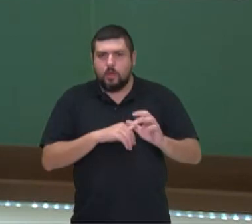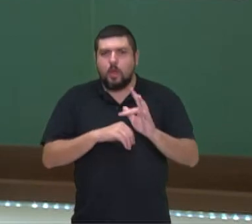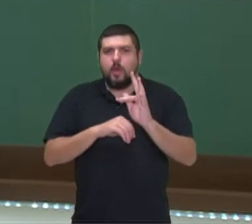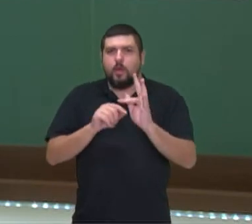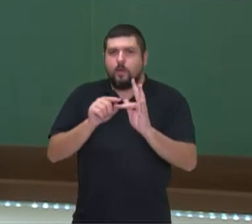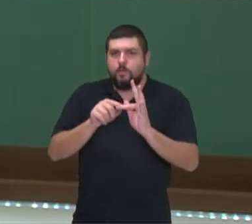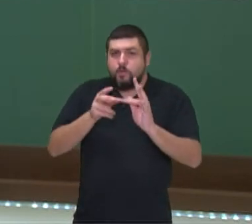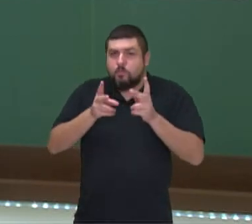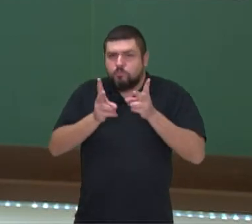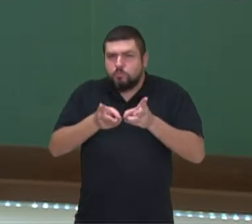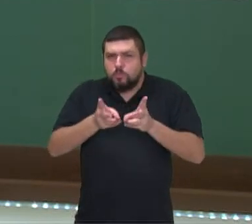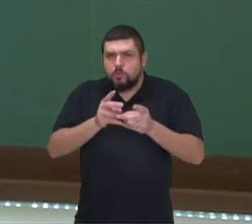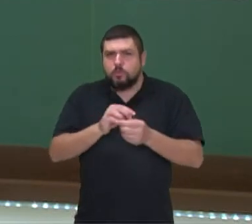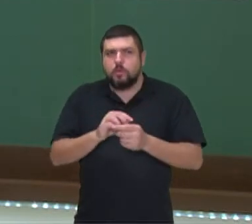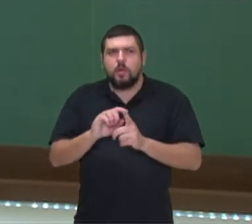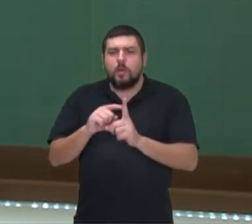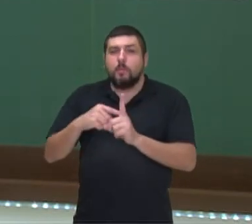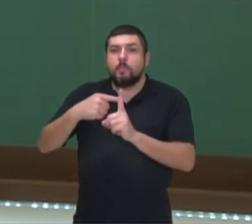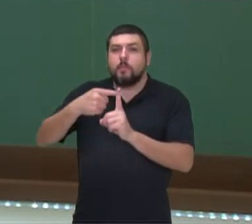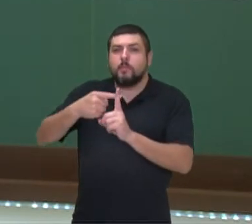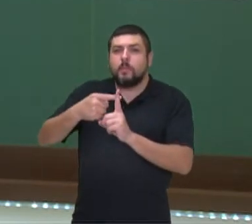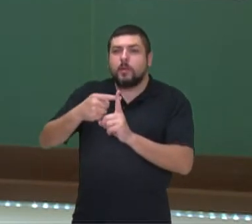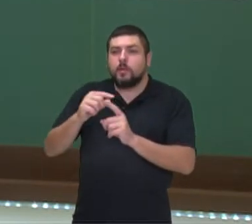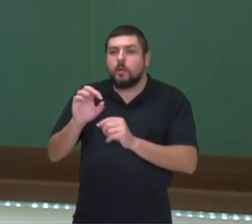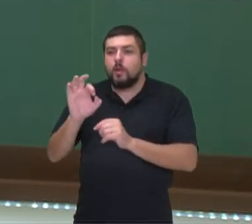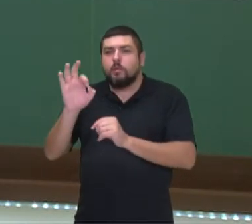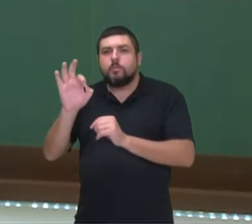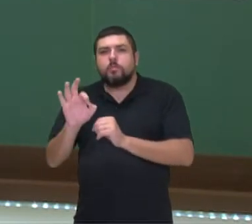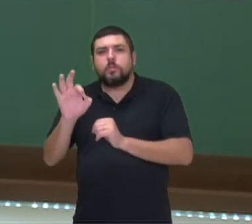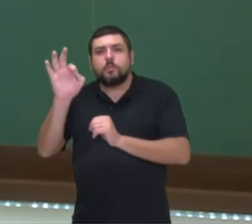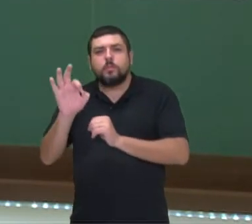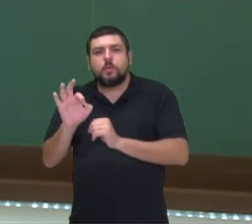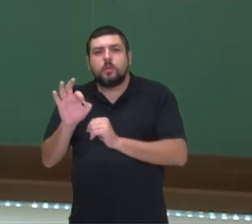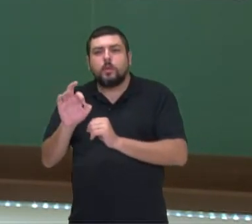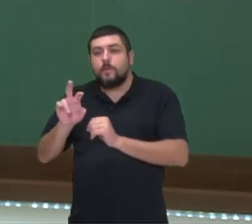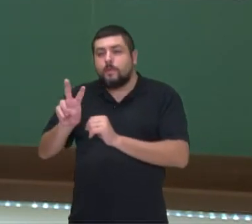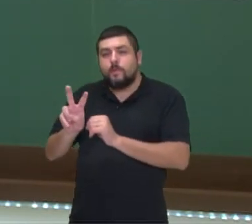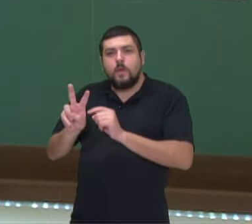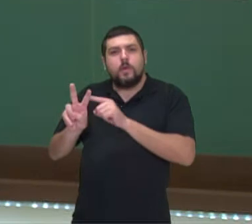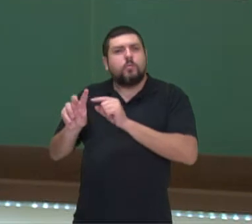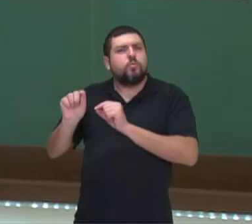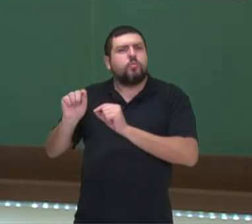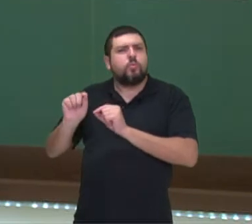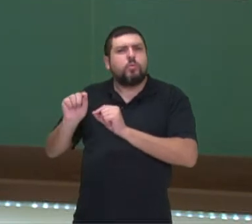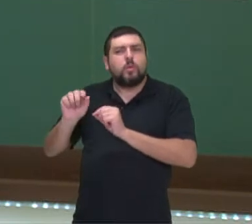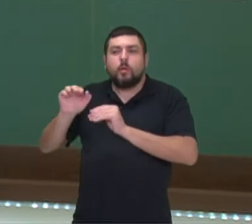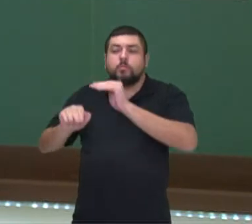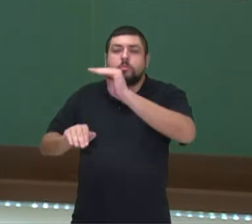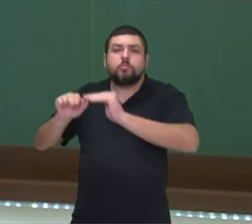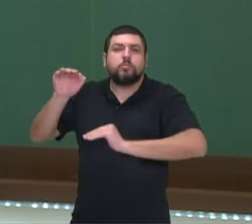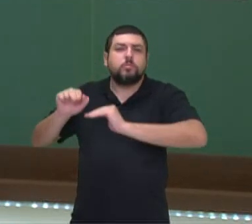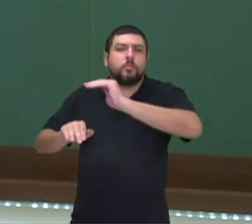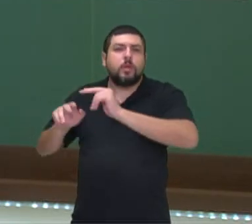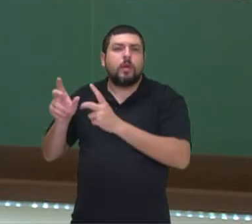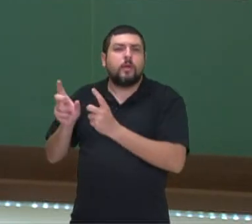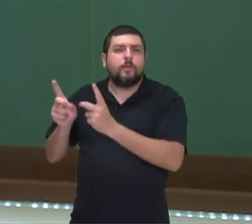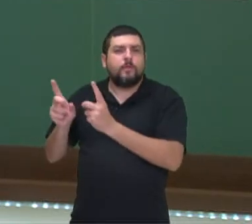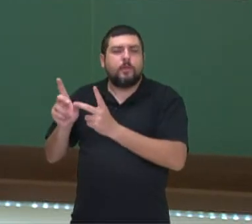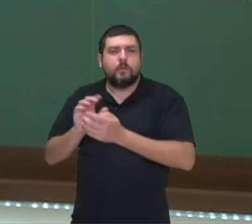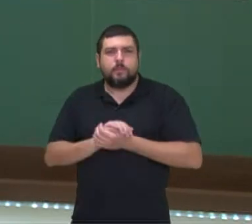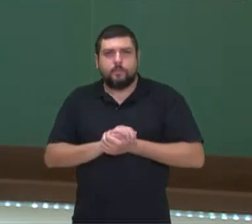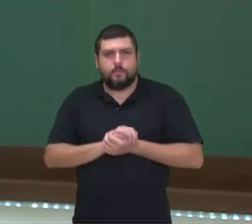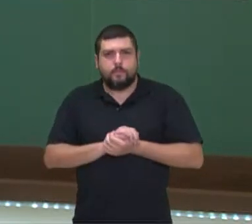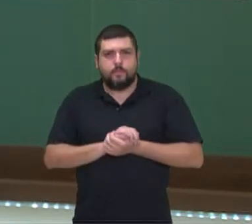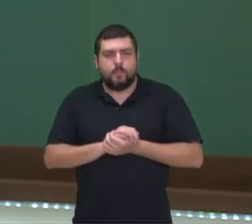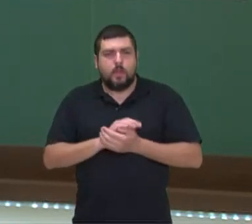a parte variável, que vai depender dessa porcentagem, né? Que está ali no enunciado, que é 10%. Então, vamos montar isso.